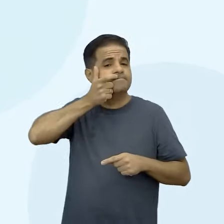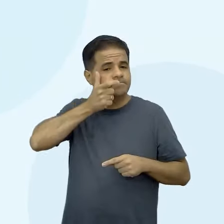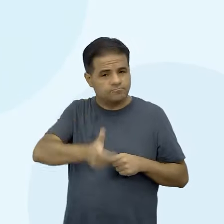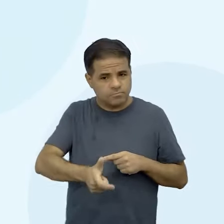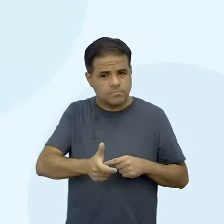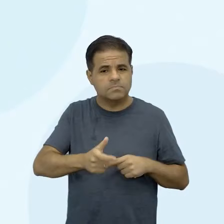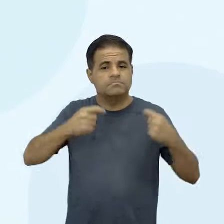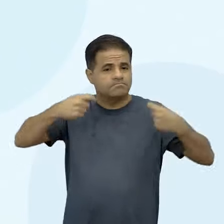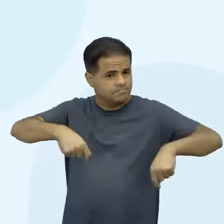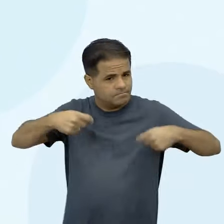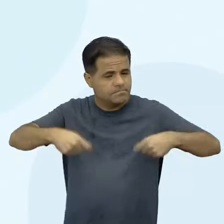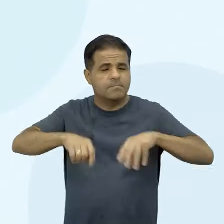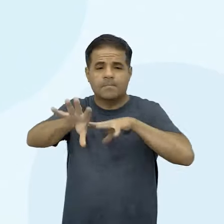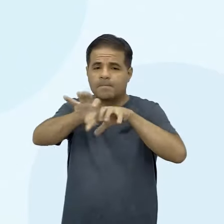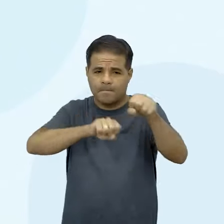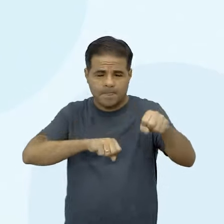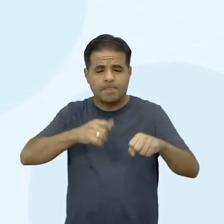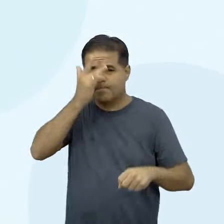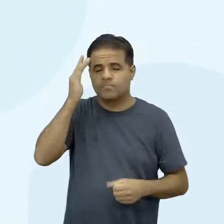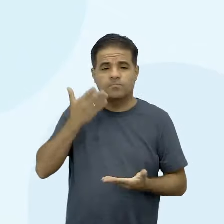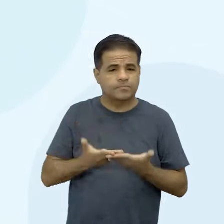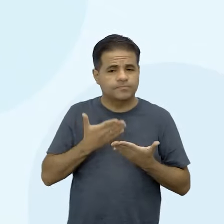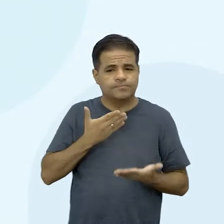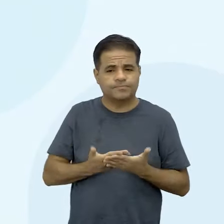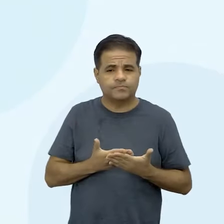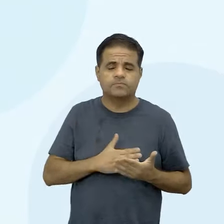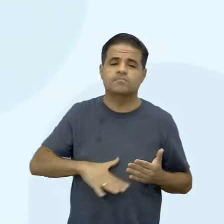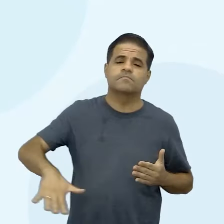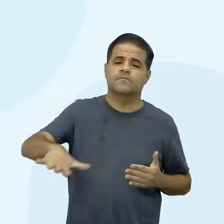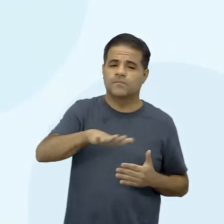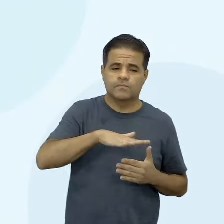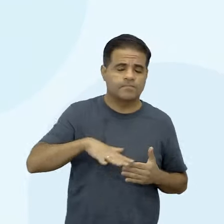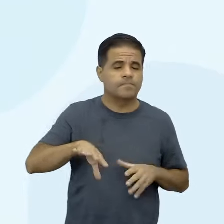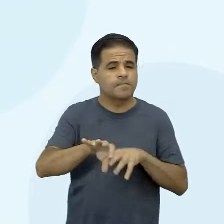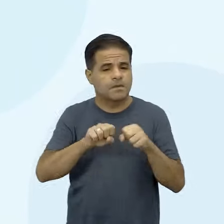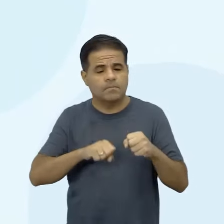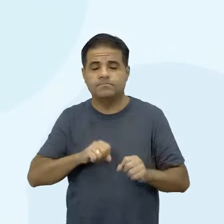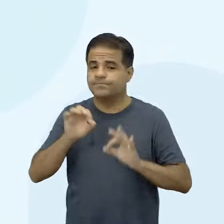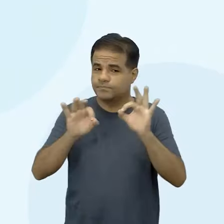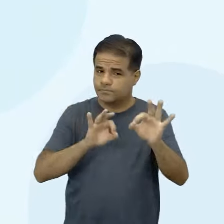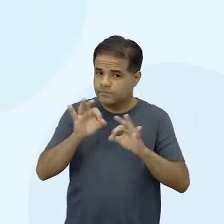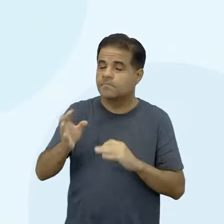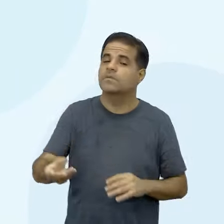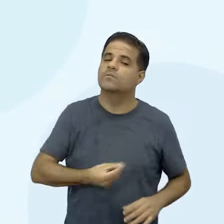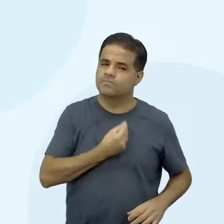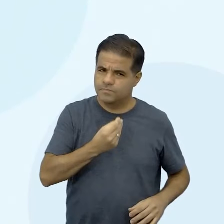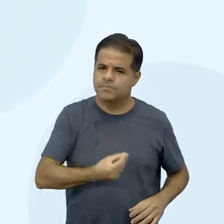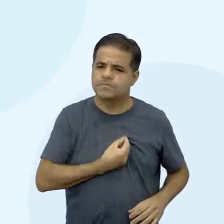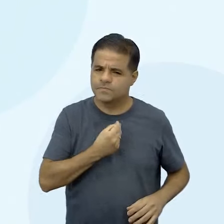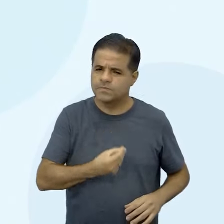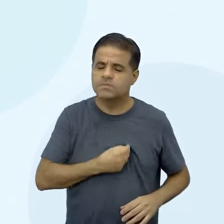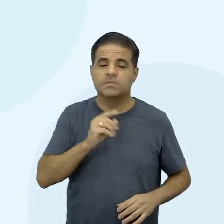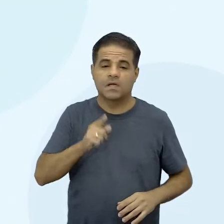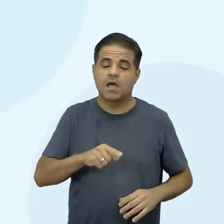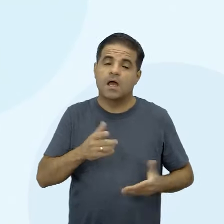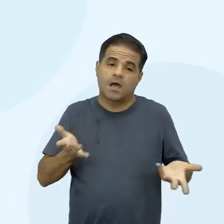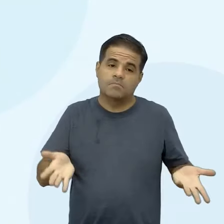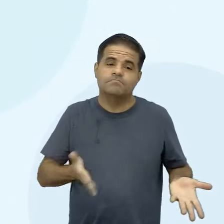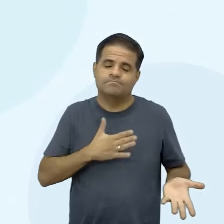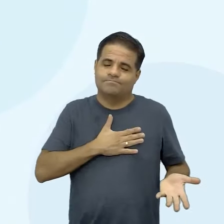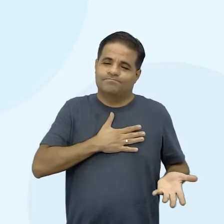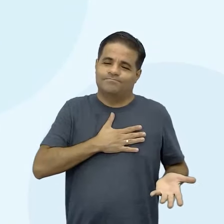nas necessidades da formação do estudante, de uma maneira geral. No projeto de vida, né, que é o coração